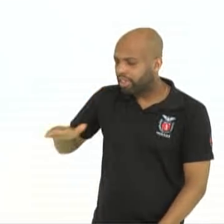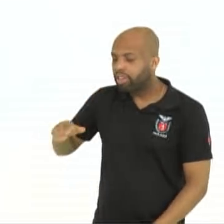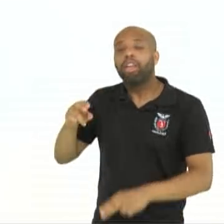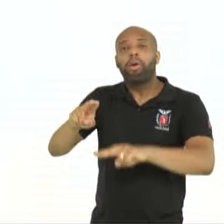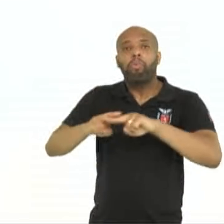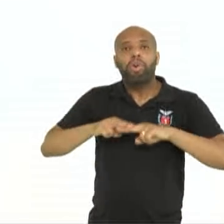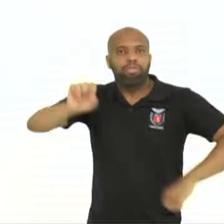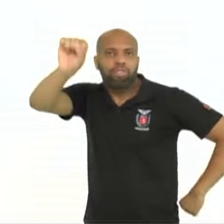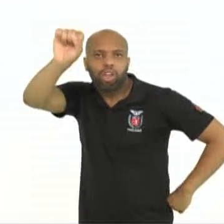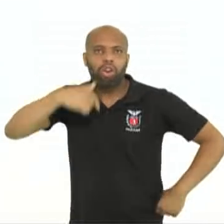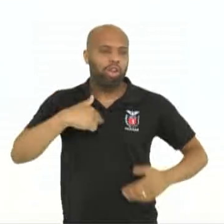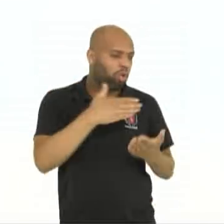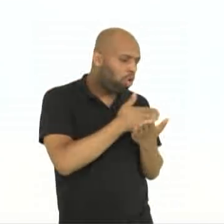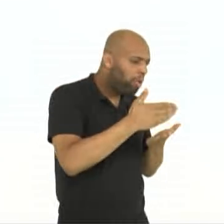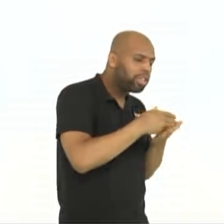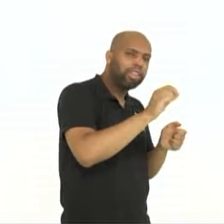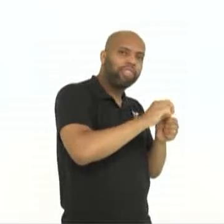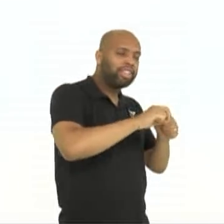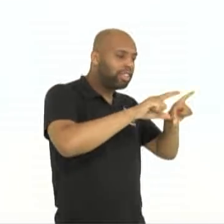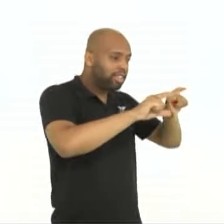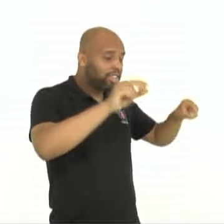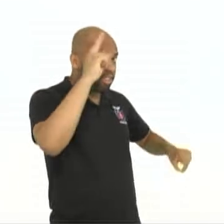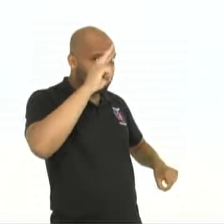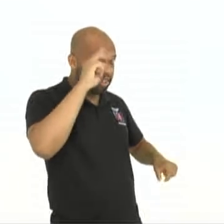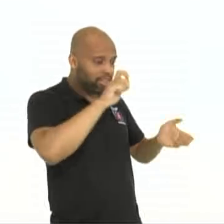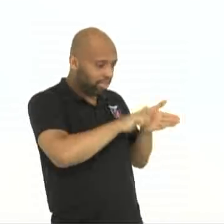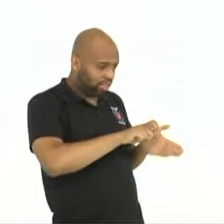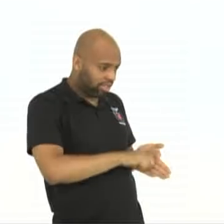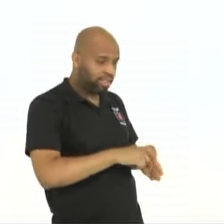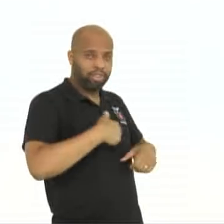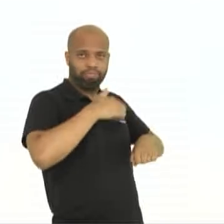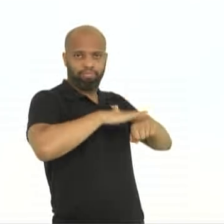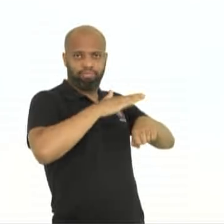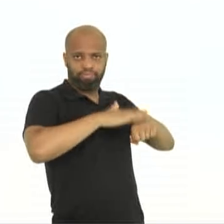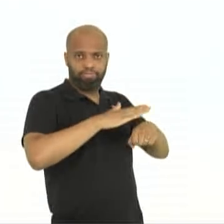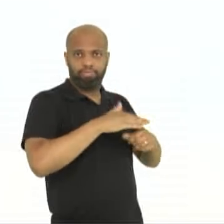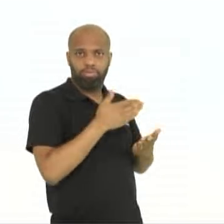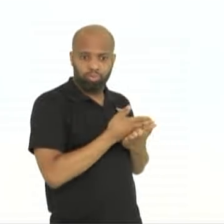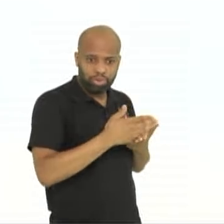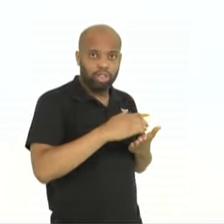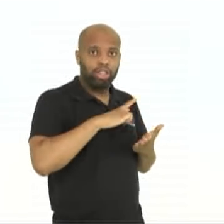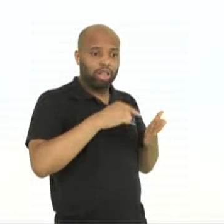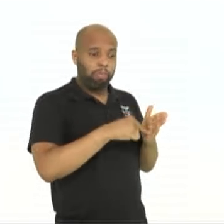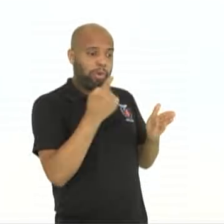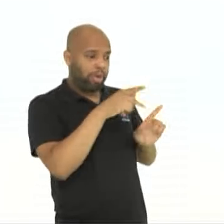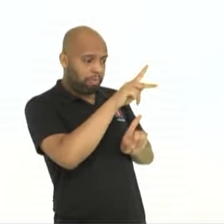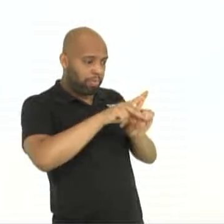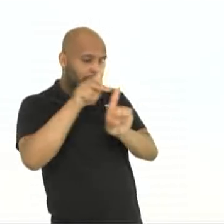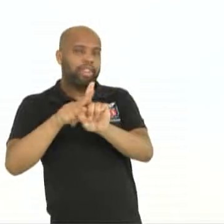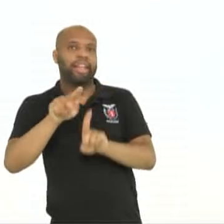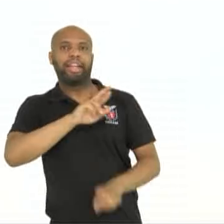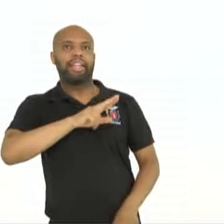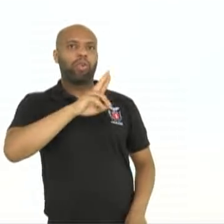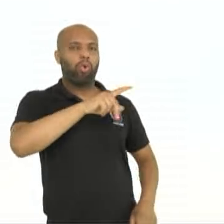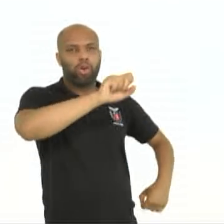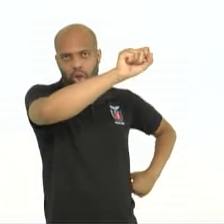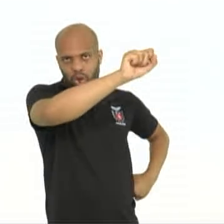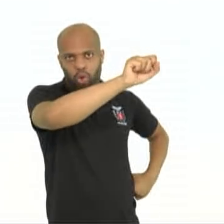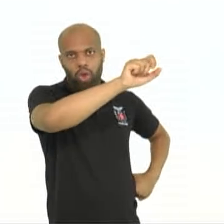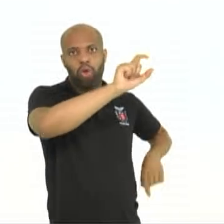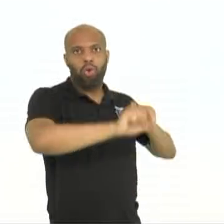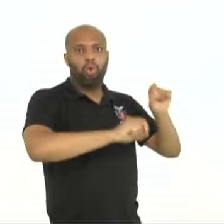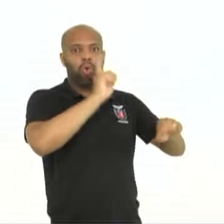heróis que eu comecei a fazer história em quadrinhos por minha conta. Meus primeiros personagens não eram heróis,